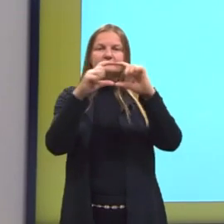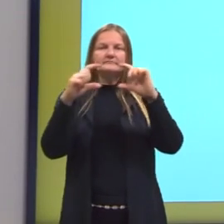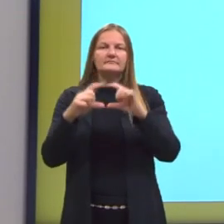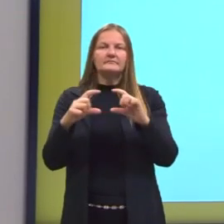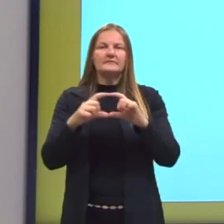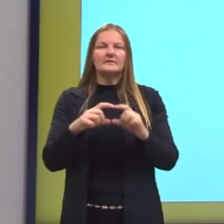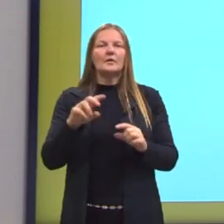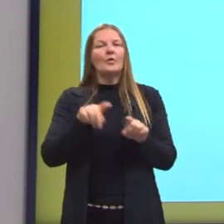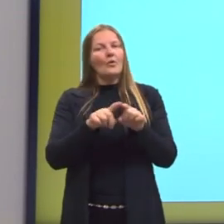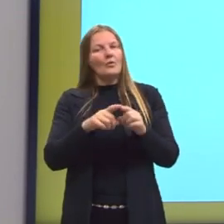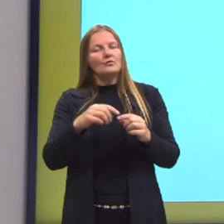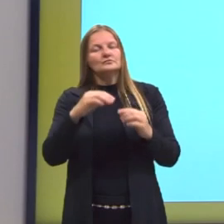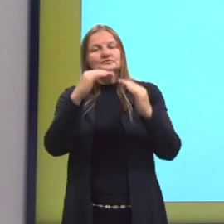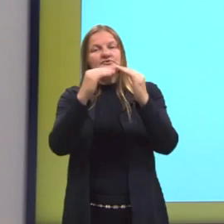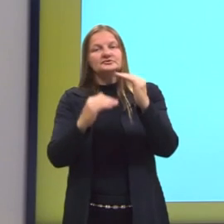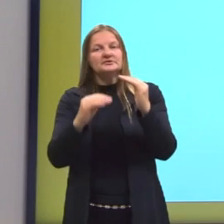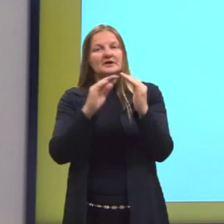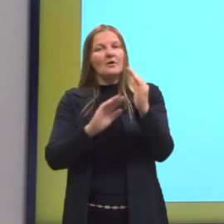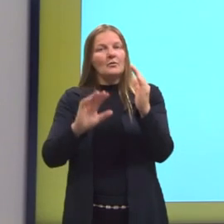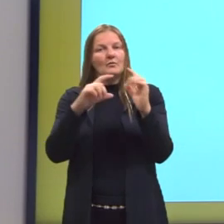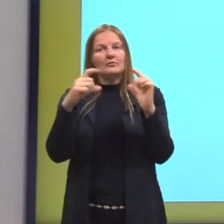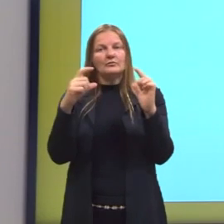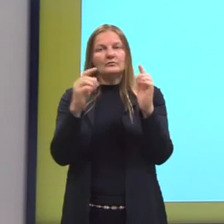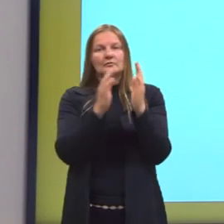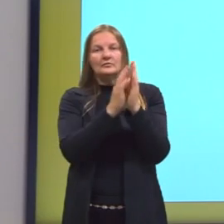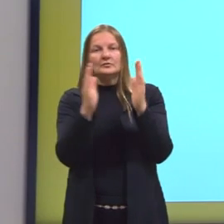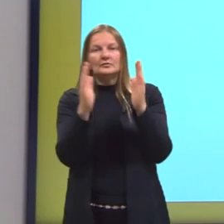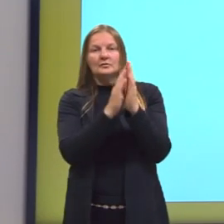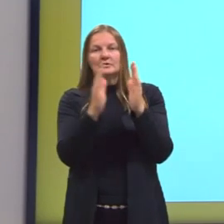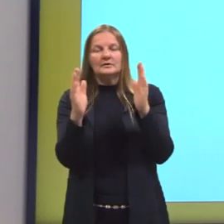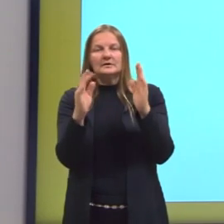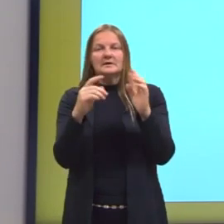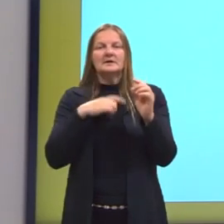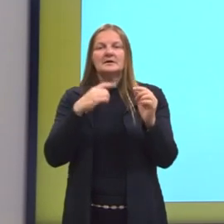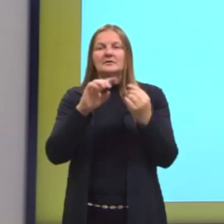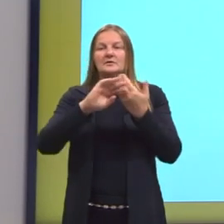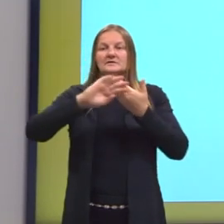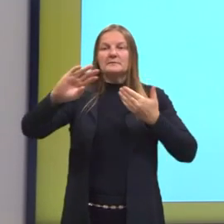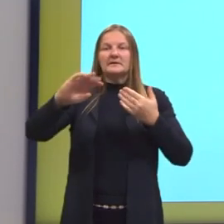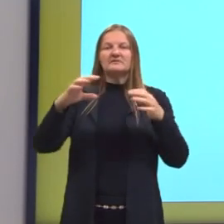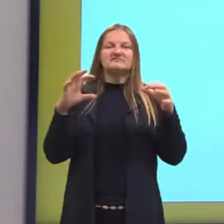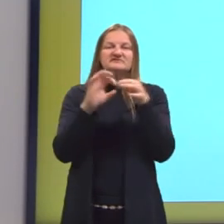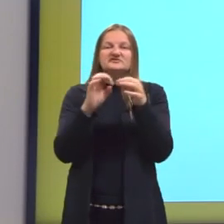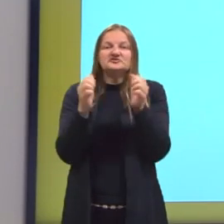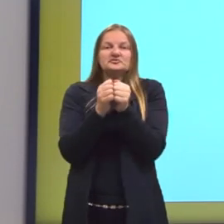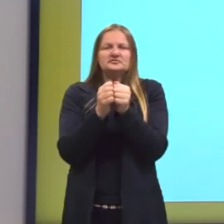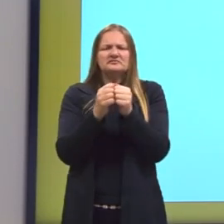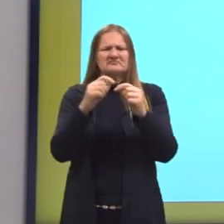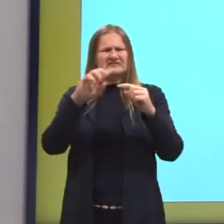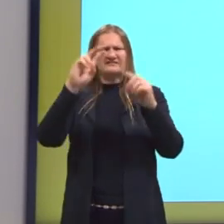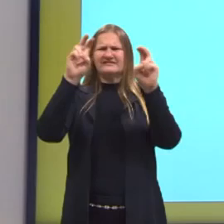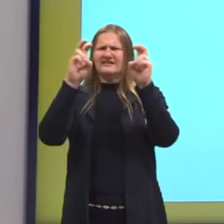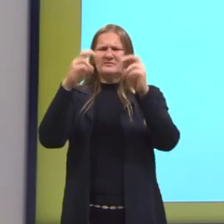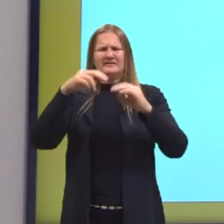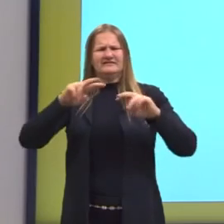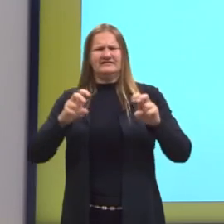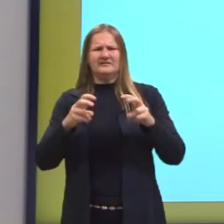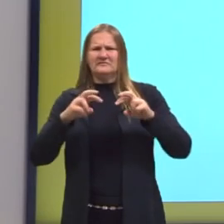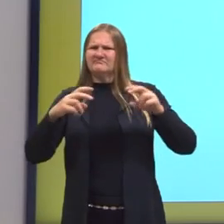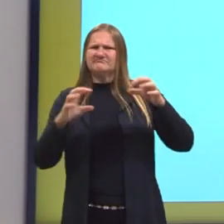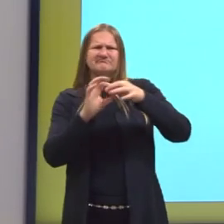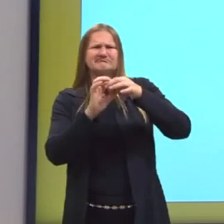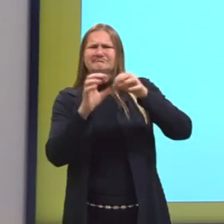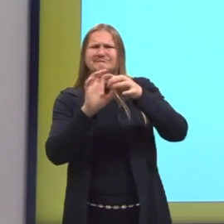eu orações que deveriam constituir períodos Independentes mas foram justapos formando períodos